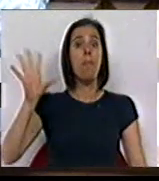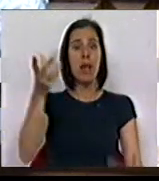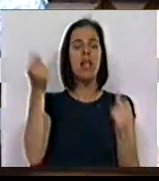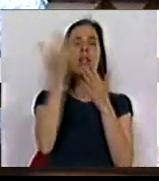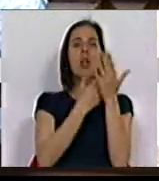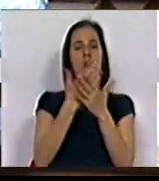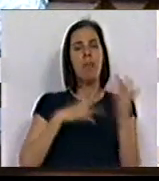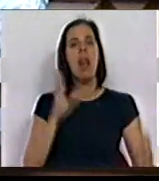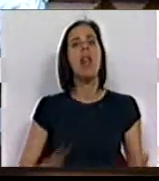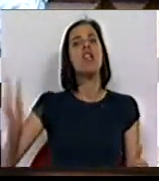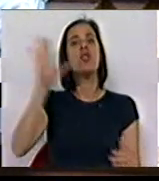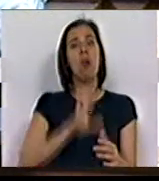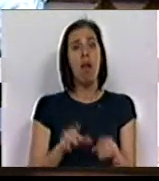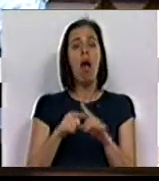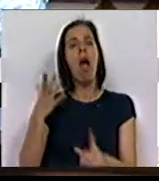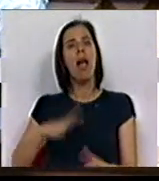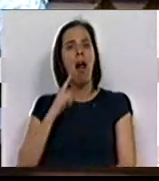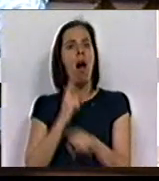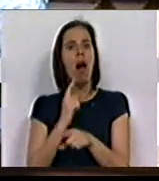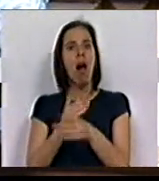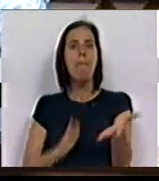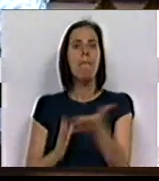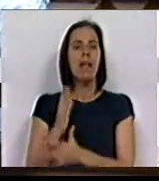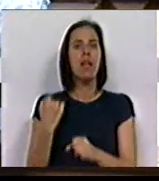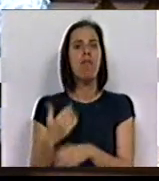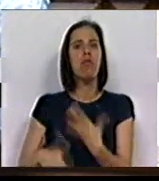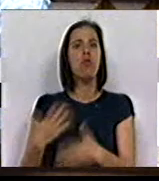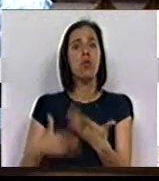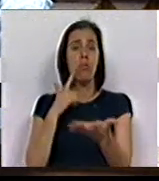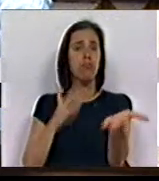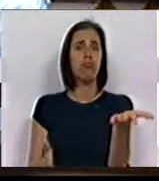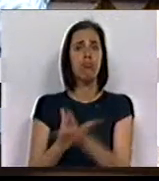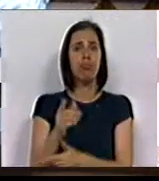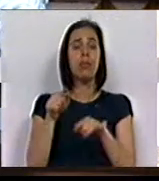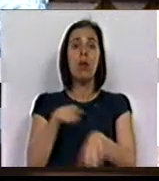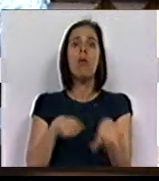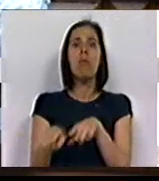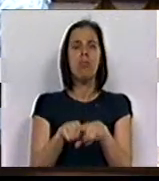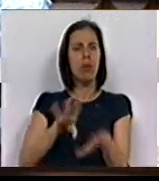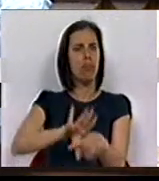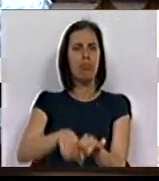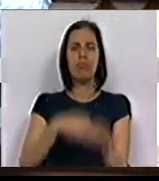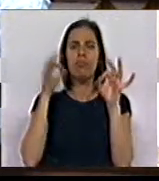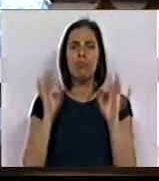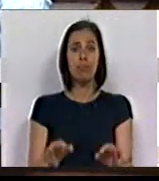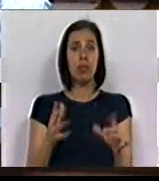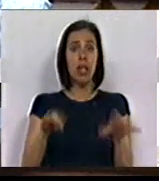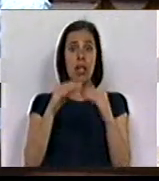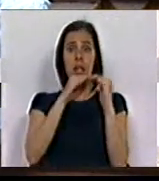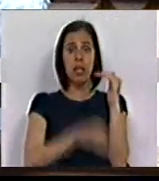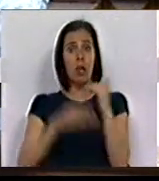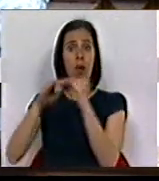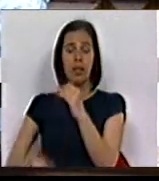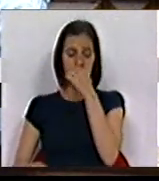e a economia nacional e pretende manter-se em funções para prosseguir esta política de destruição e de